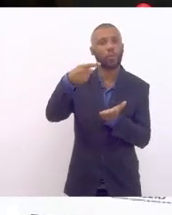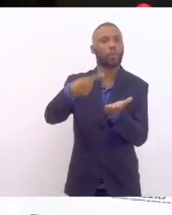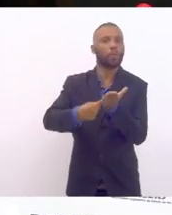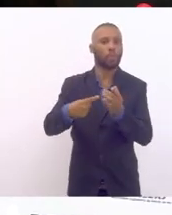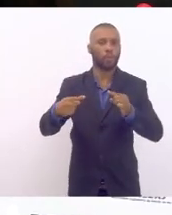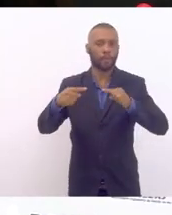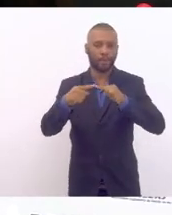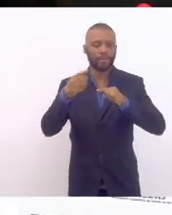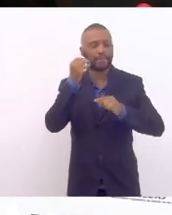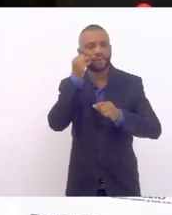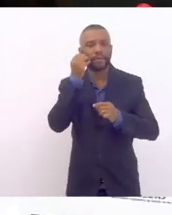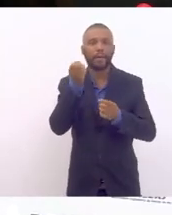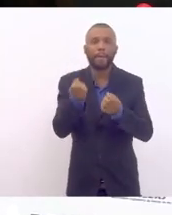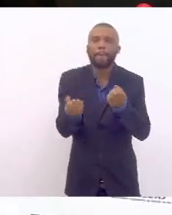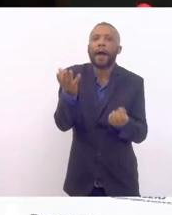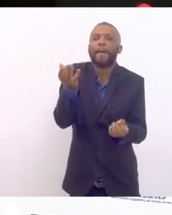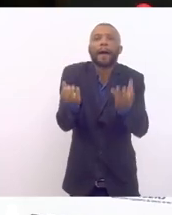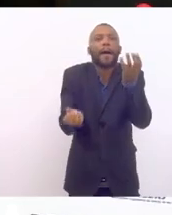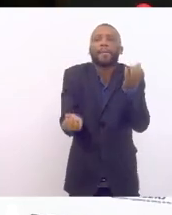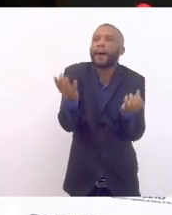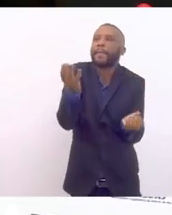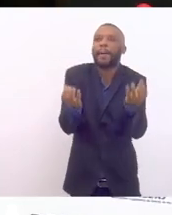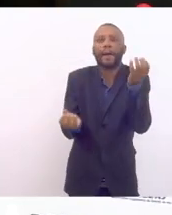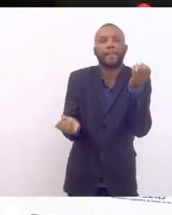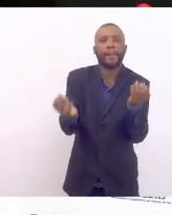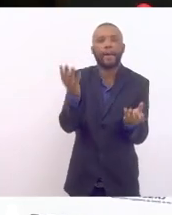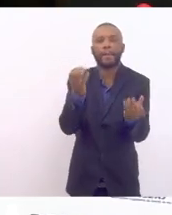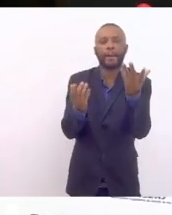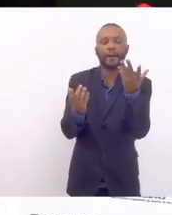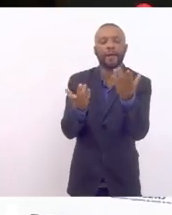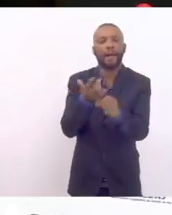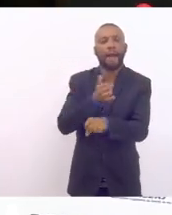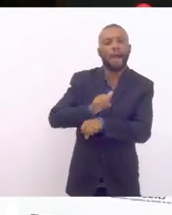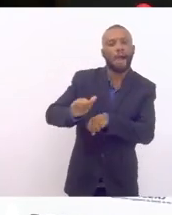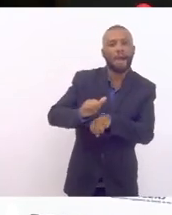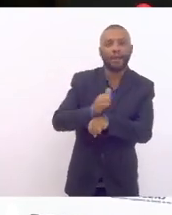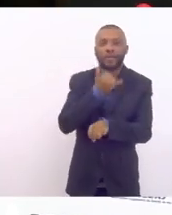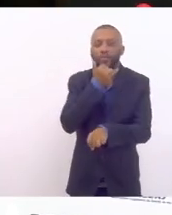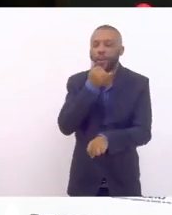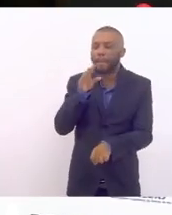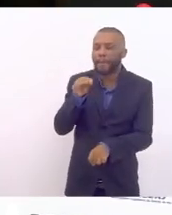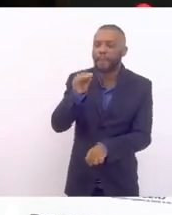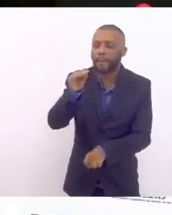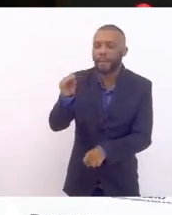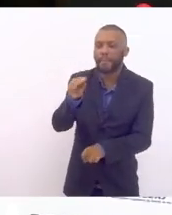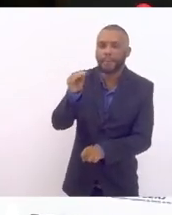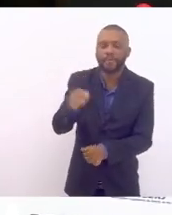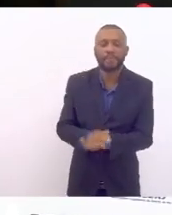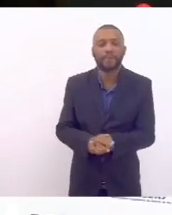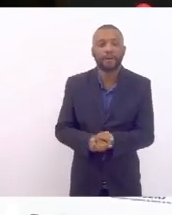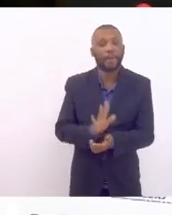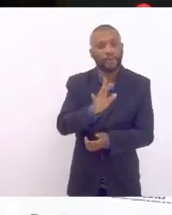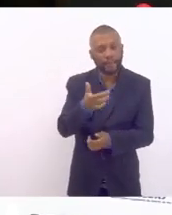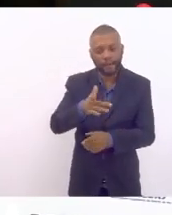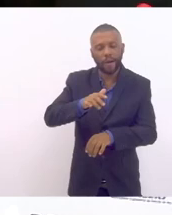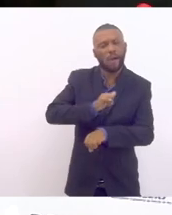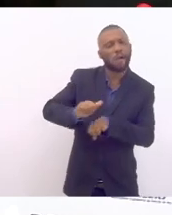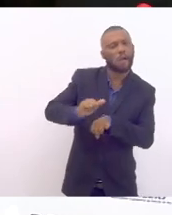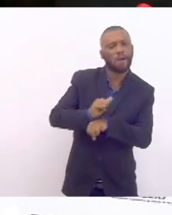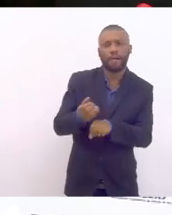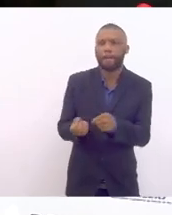você faz uma Marabá malabarismo incrível quase que não sai Mas você faz uma lá barismo eu